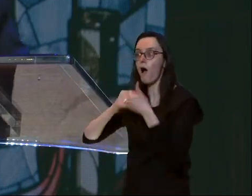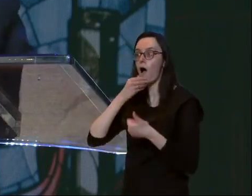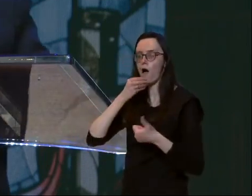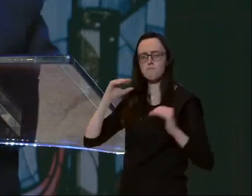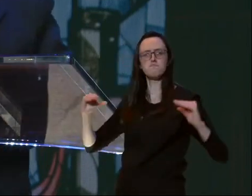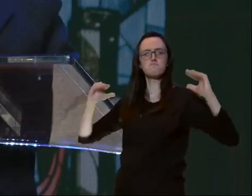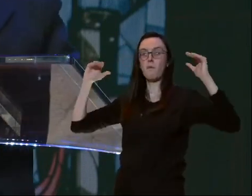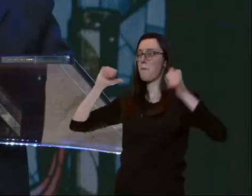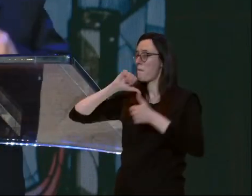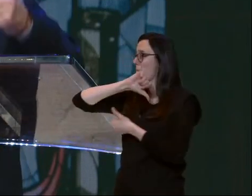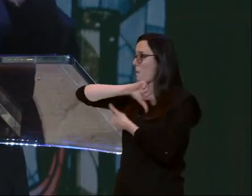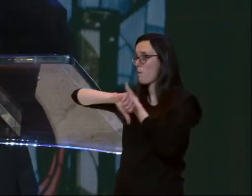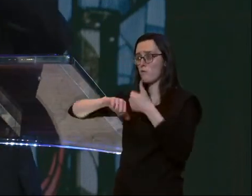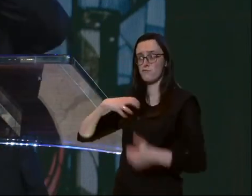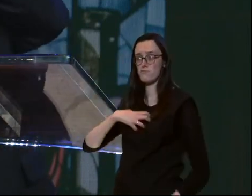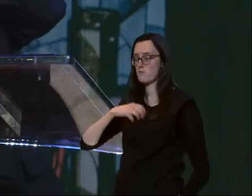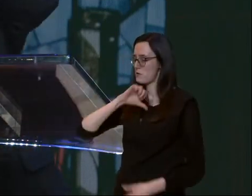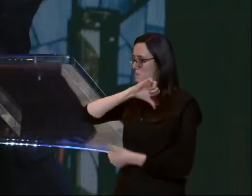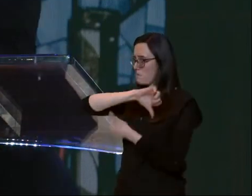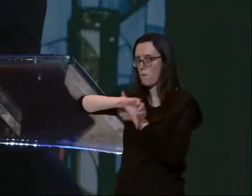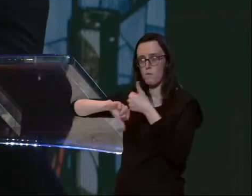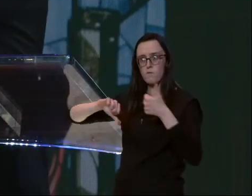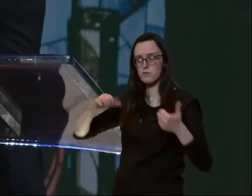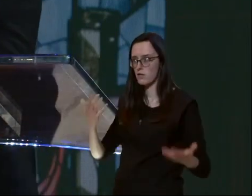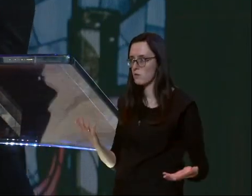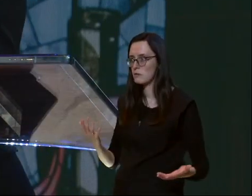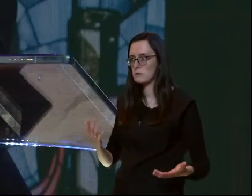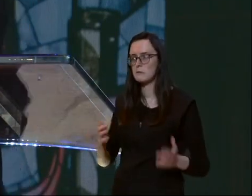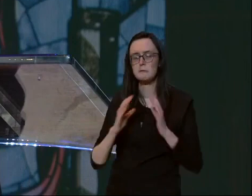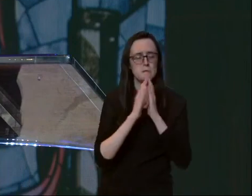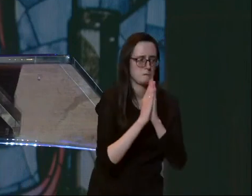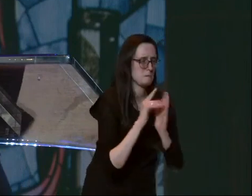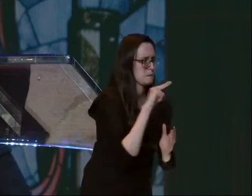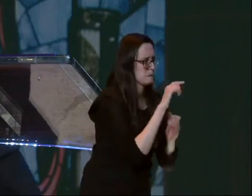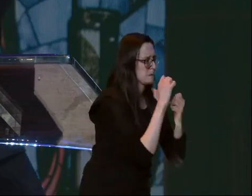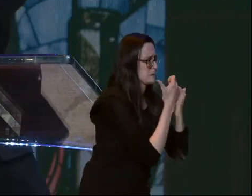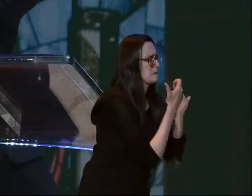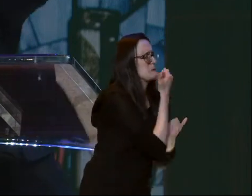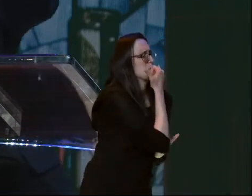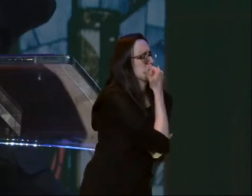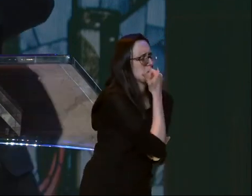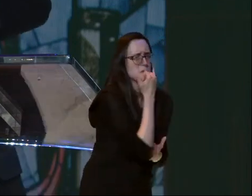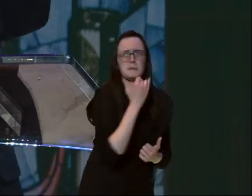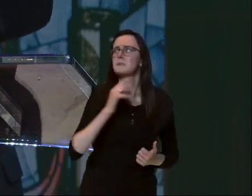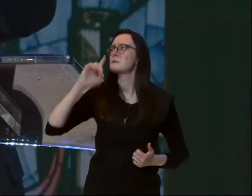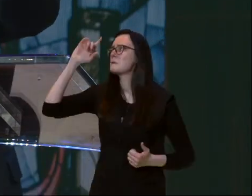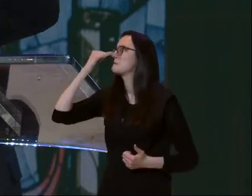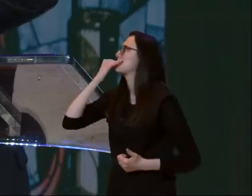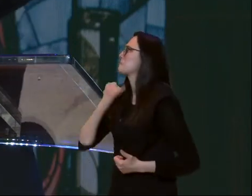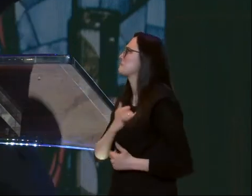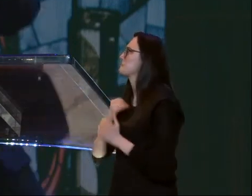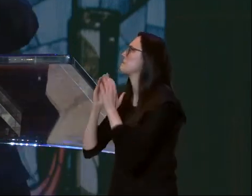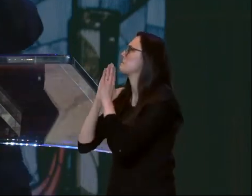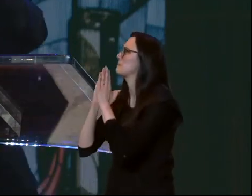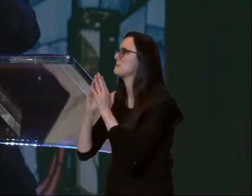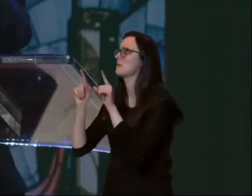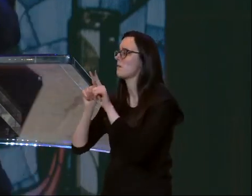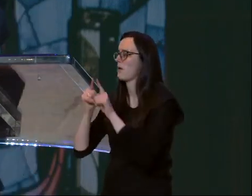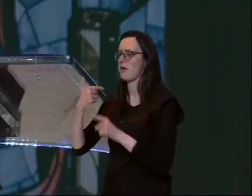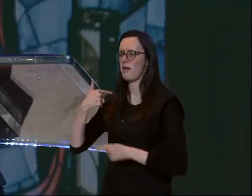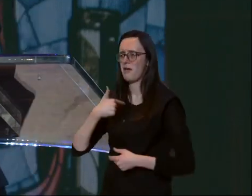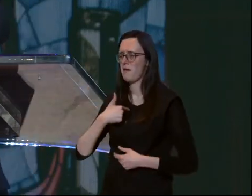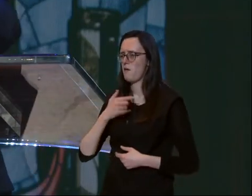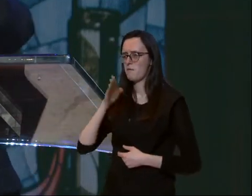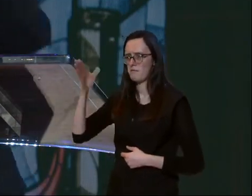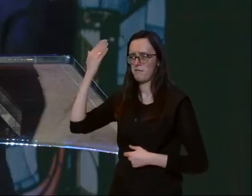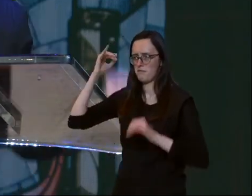me perdoe o Senhor. Quando eu tiver que ir lá no templo de Rimon, adorar aquele Deus de Rimon, eu vou ter que ir com o